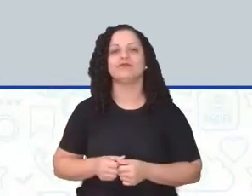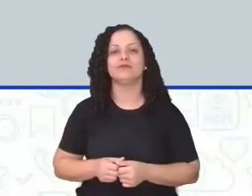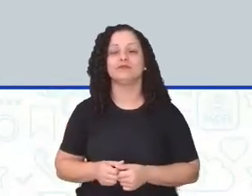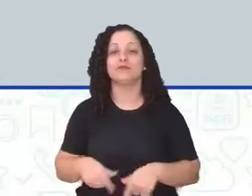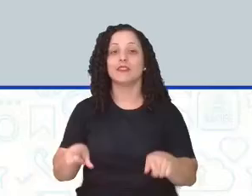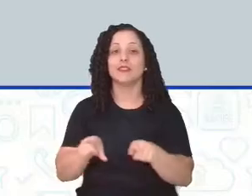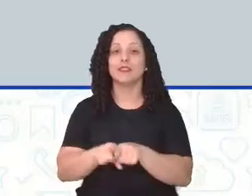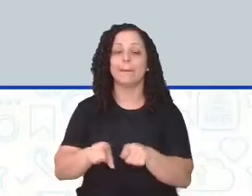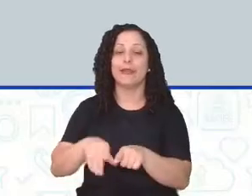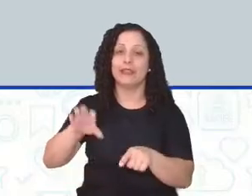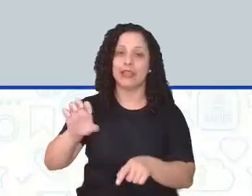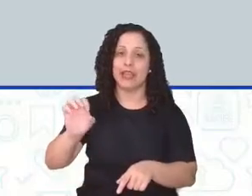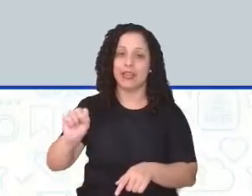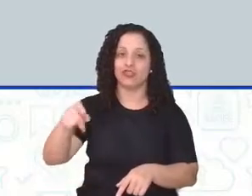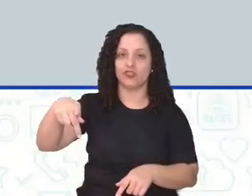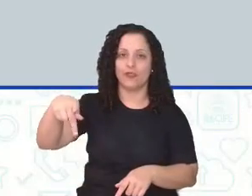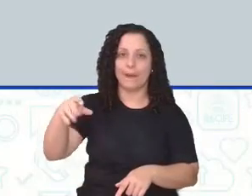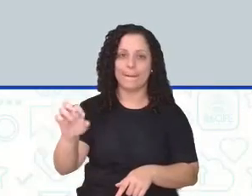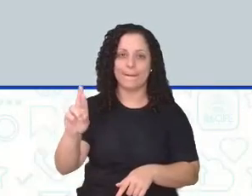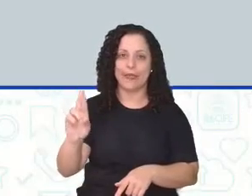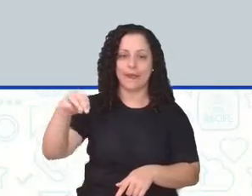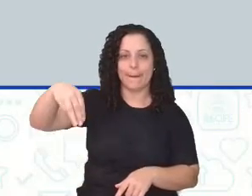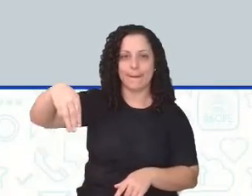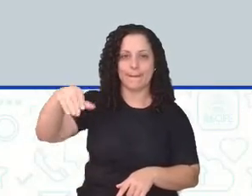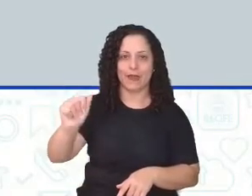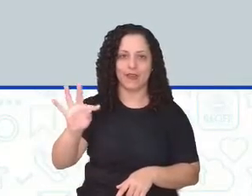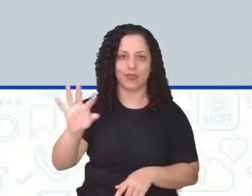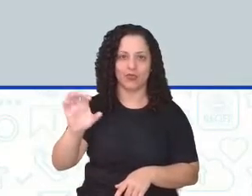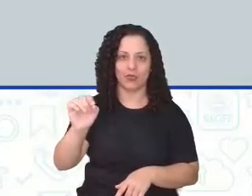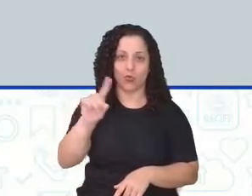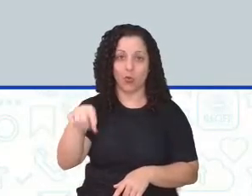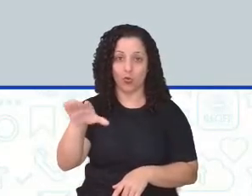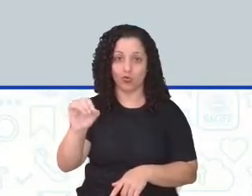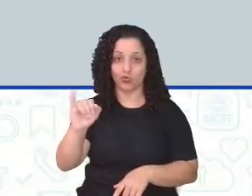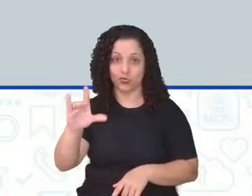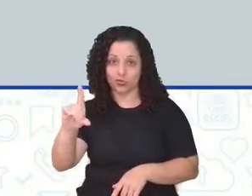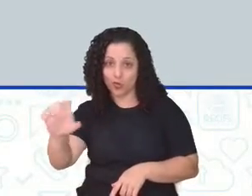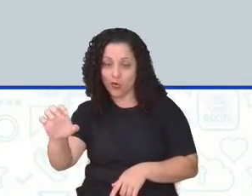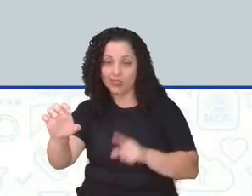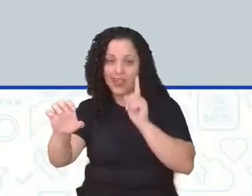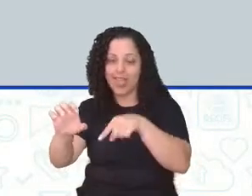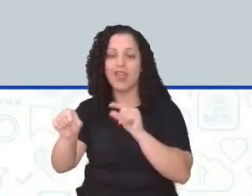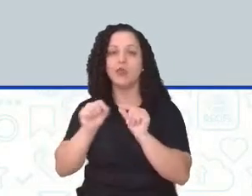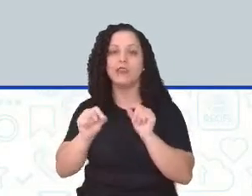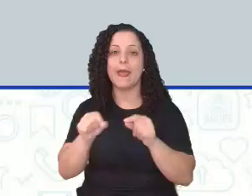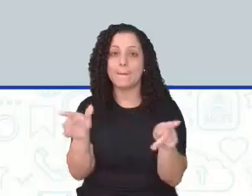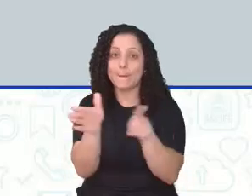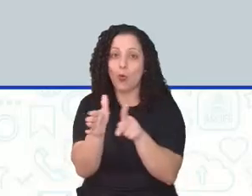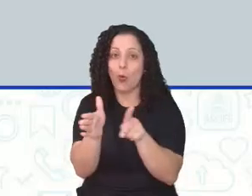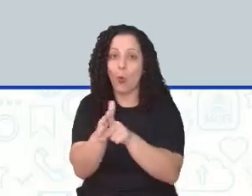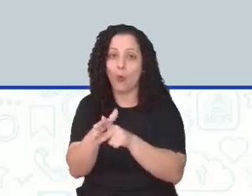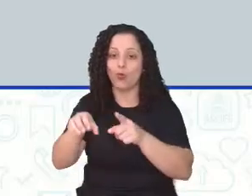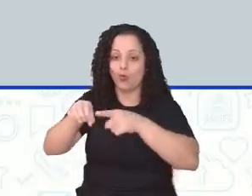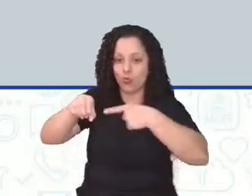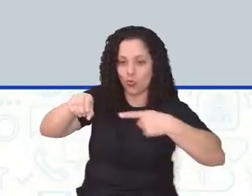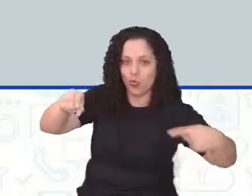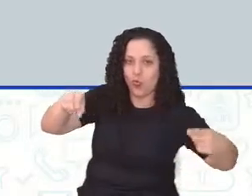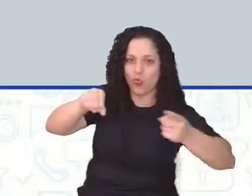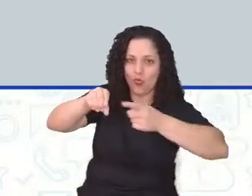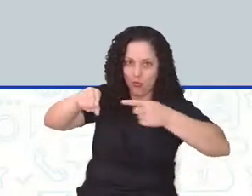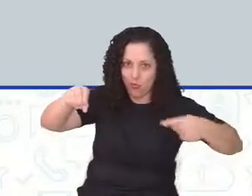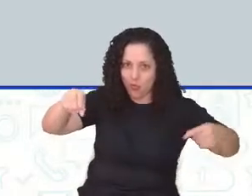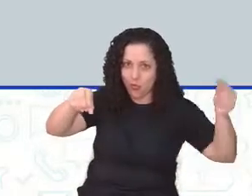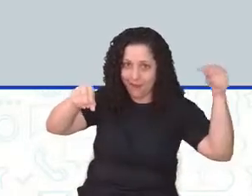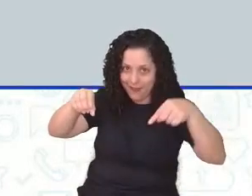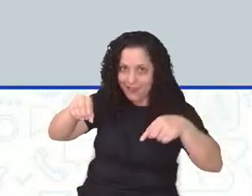os espermatozoides já são os heróis que vão nadar nesse fluido e carregam a herança genética masculina.